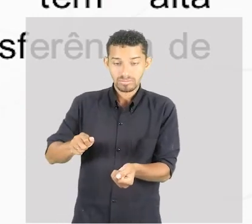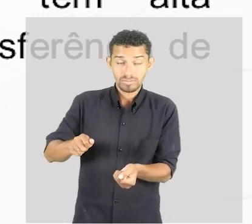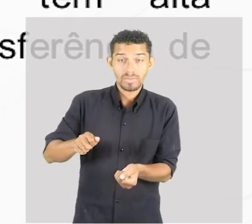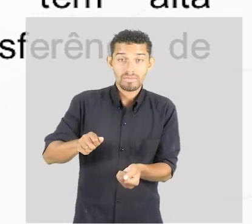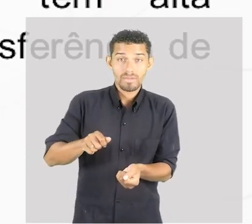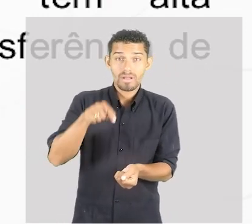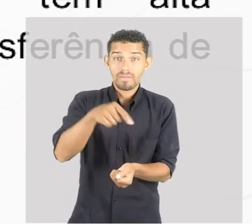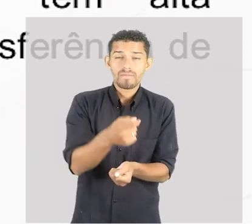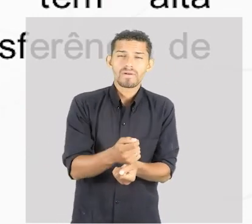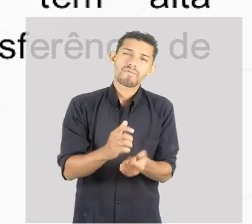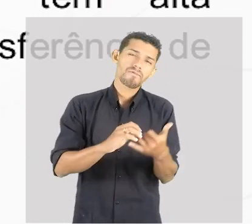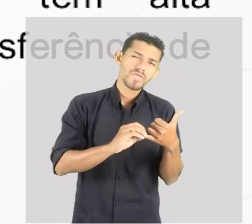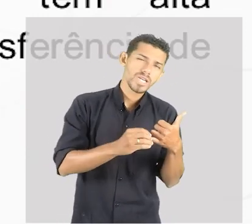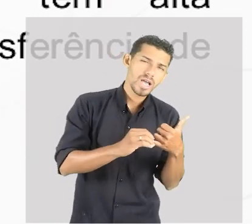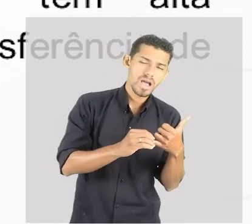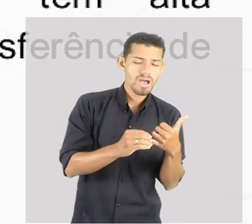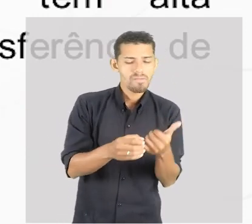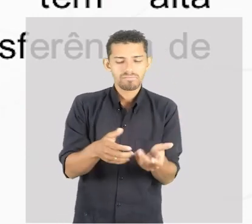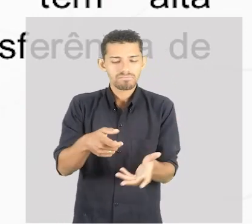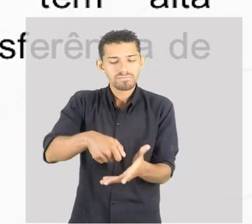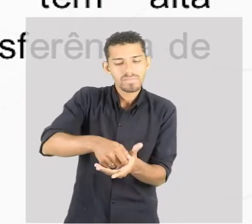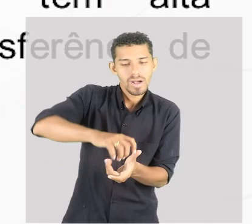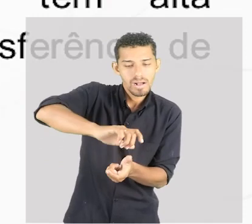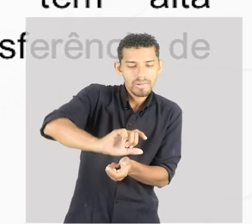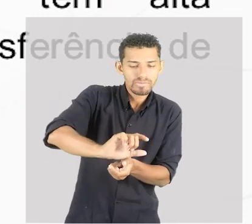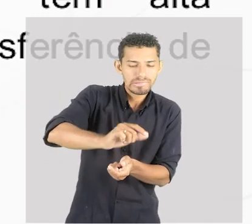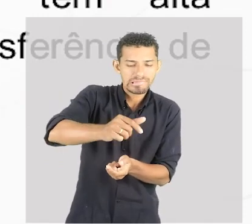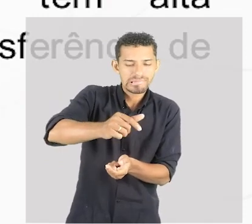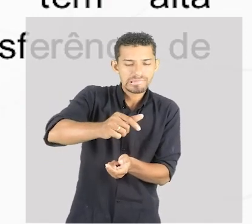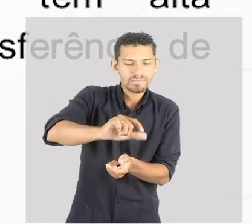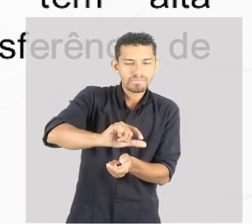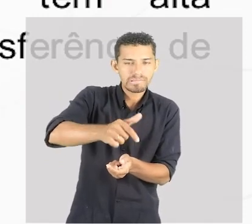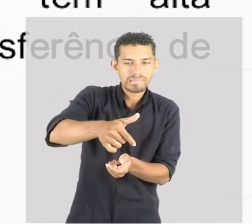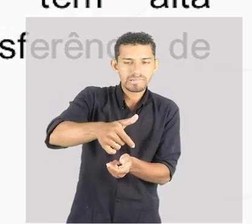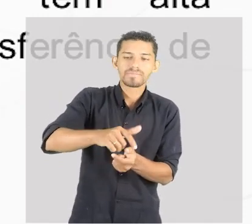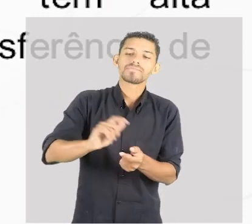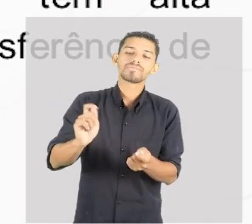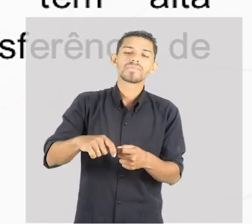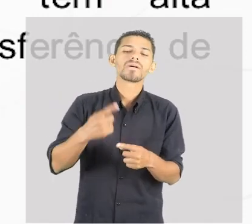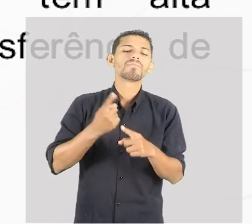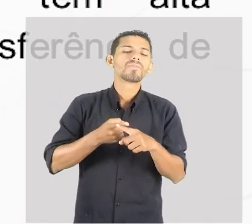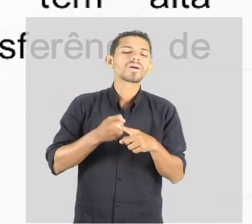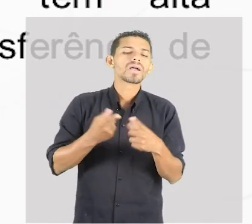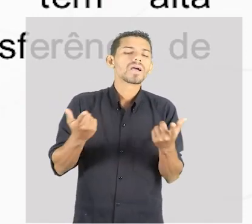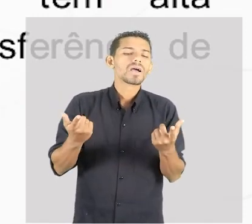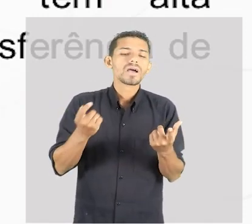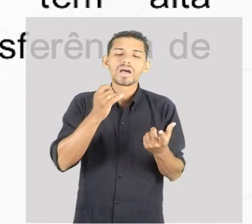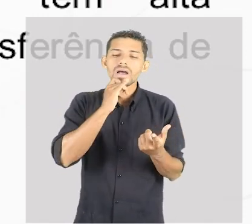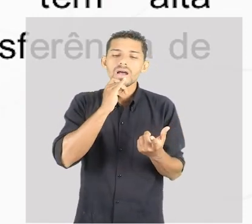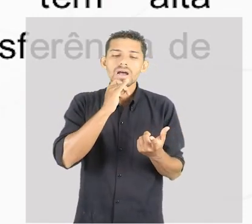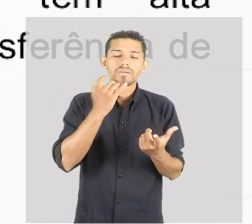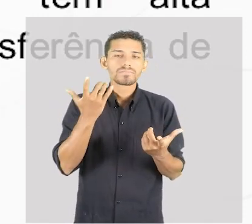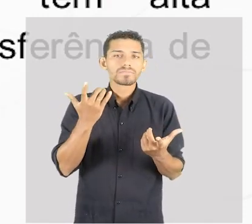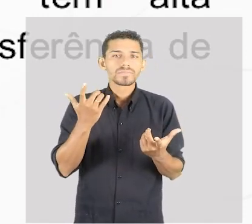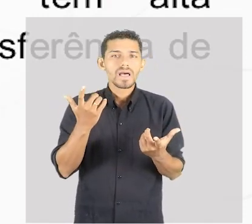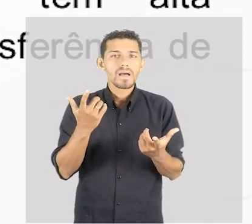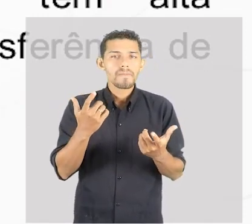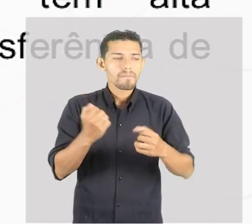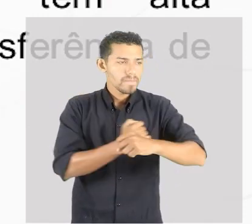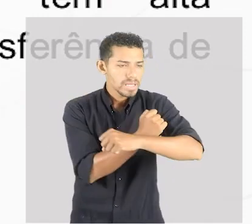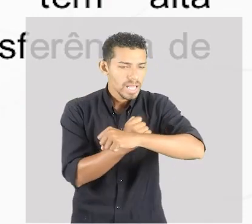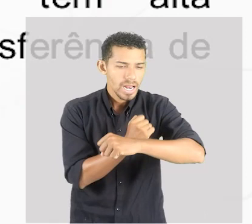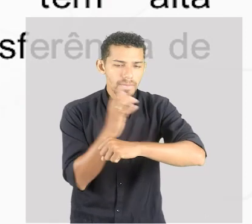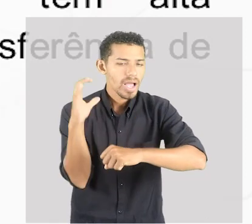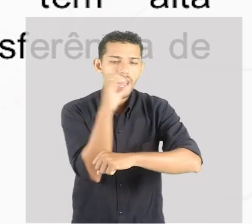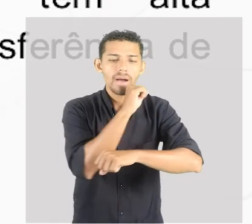alimentos é correto afirmar que o cozimento tem uma panela de pressão Por que que o cozimento de uma panela de pressão é mais rápido